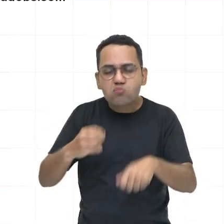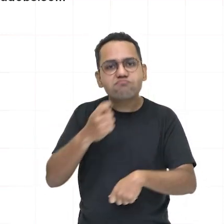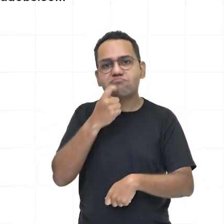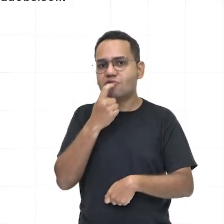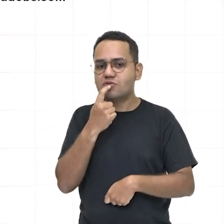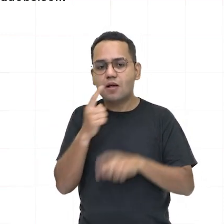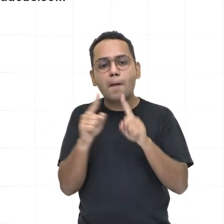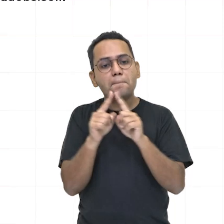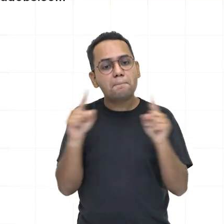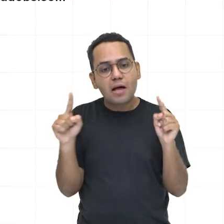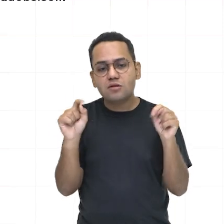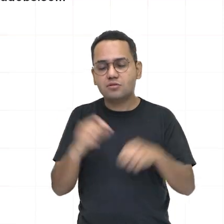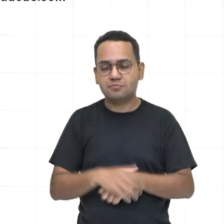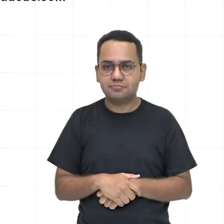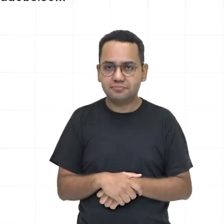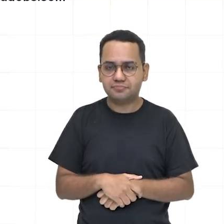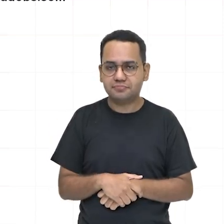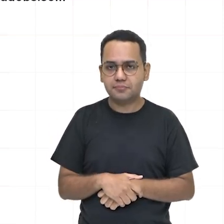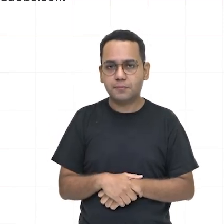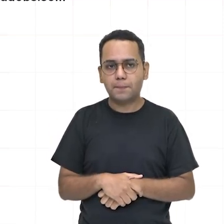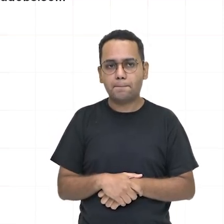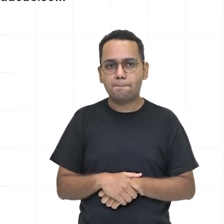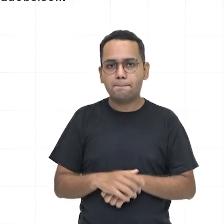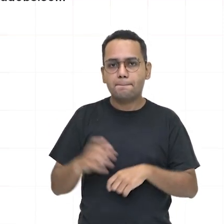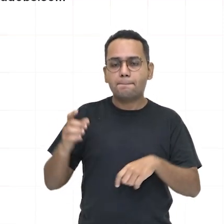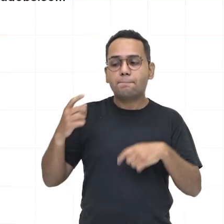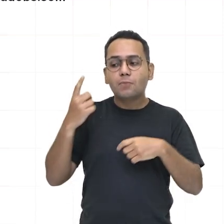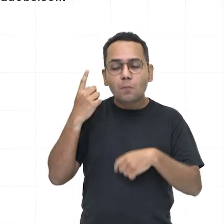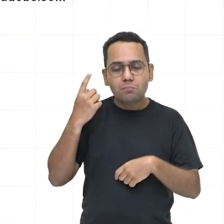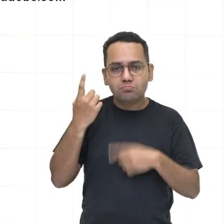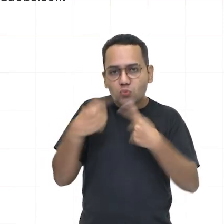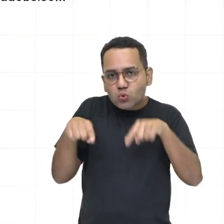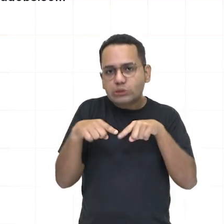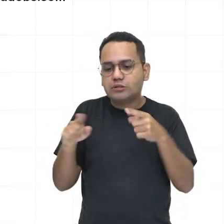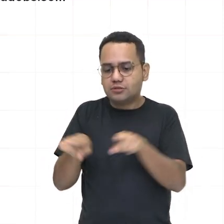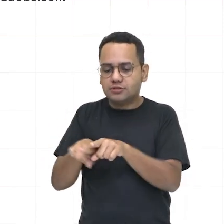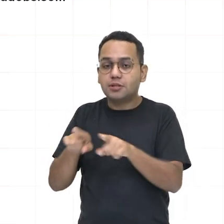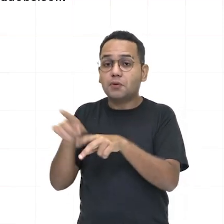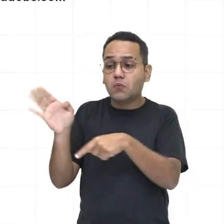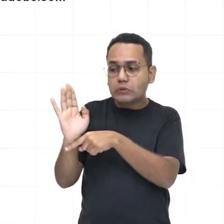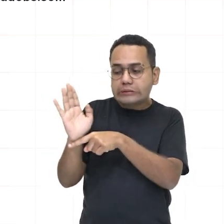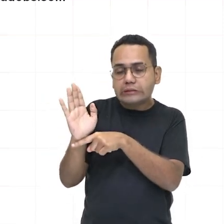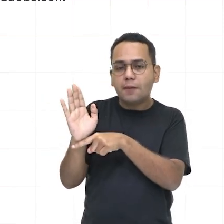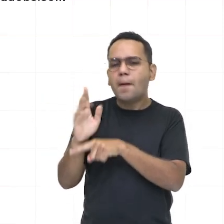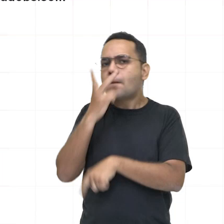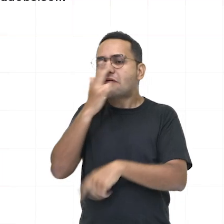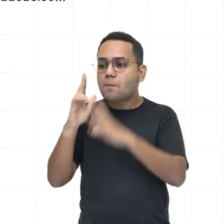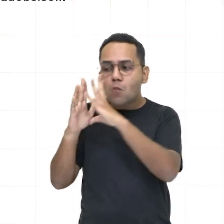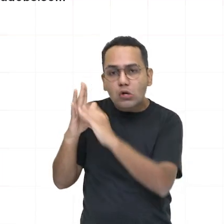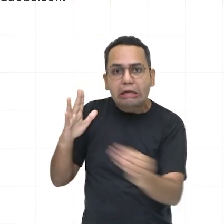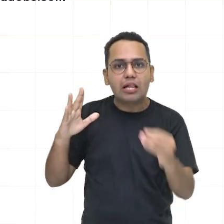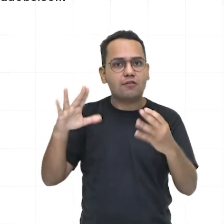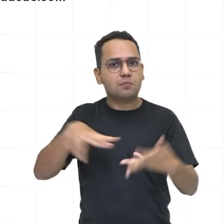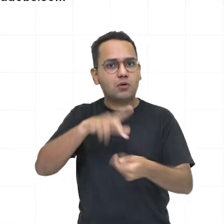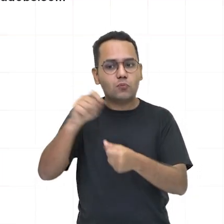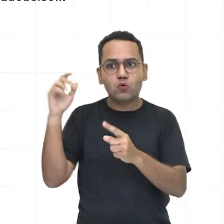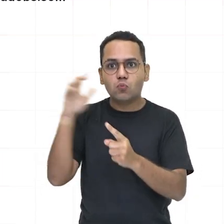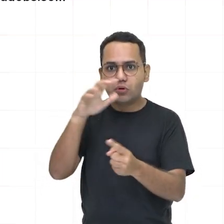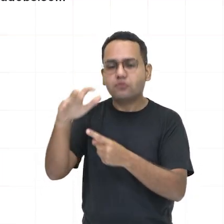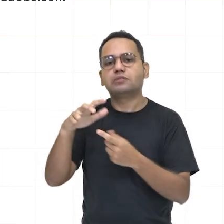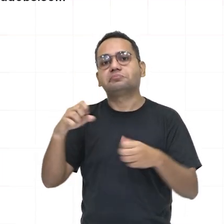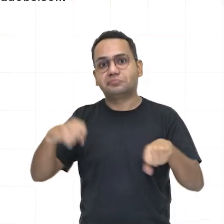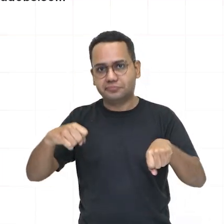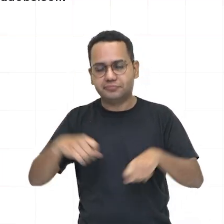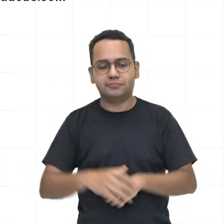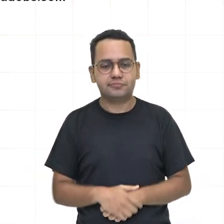cinema americanos levavam pelo mundo o seu estilo de vida, que é o desejo de consumo. Você já percebeu aí que na maioria